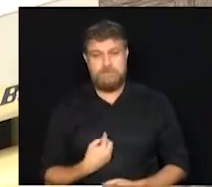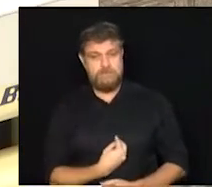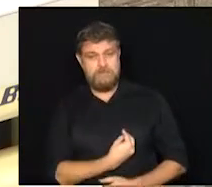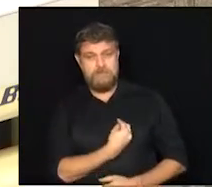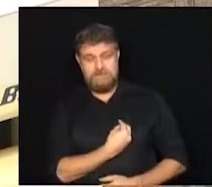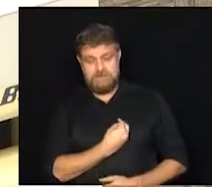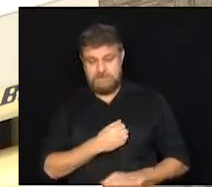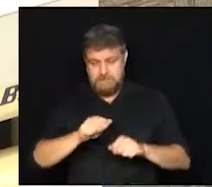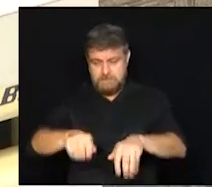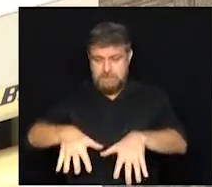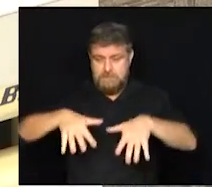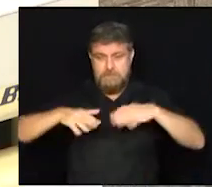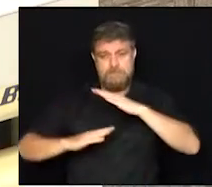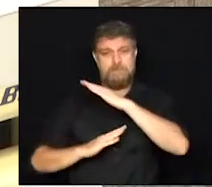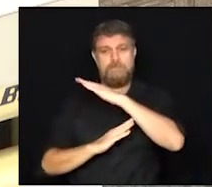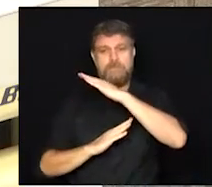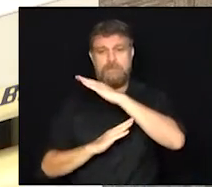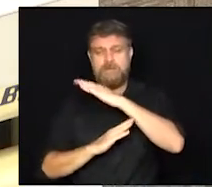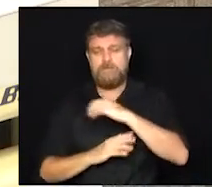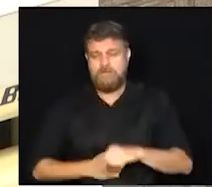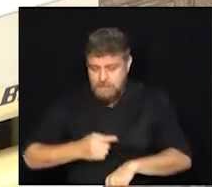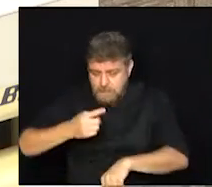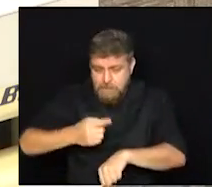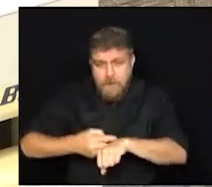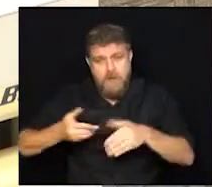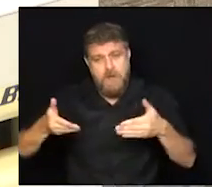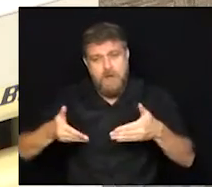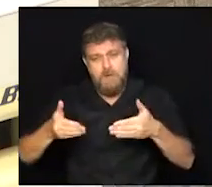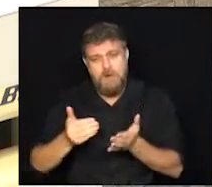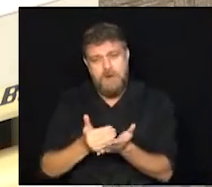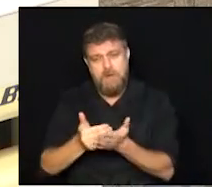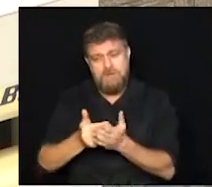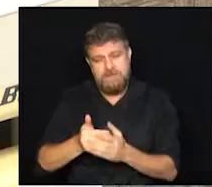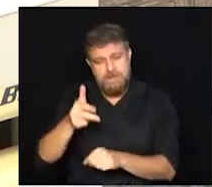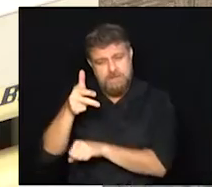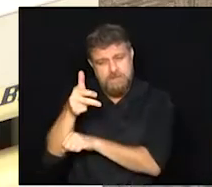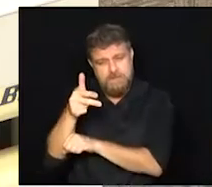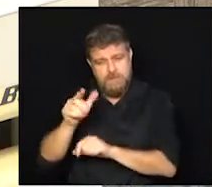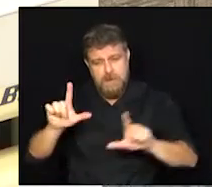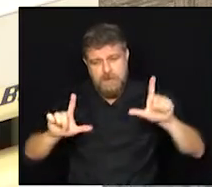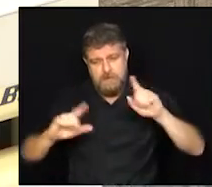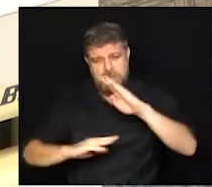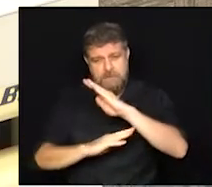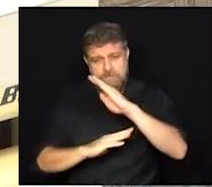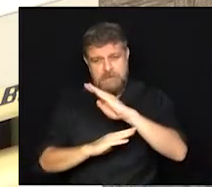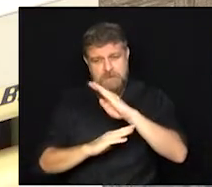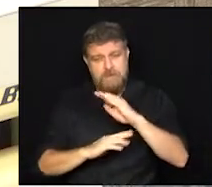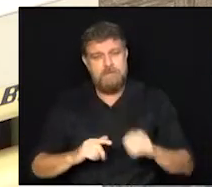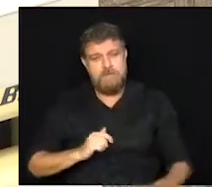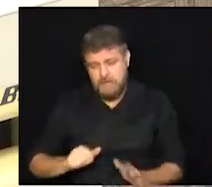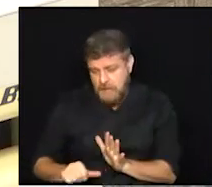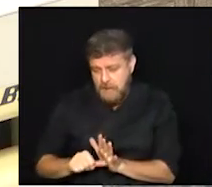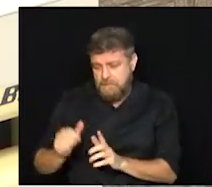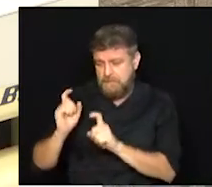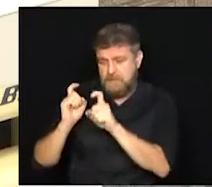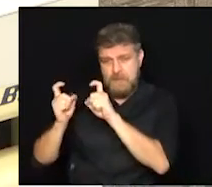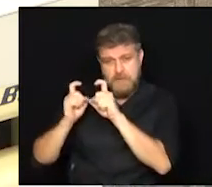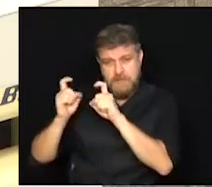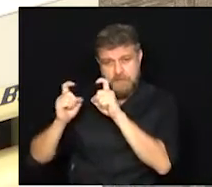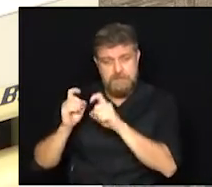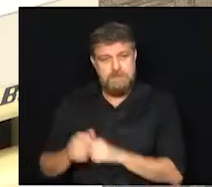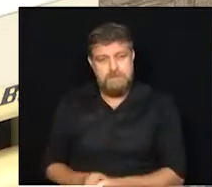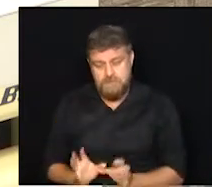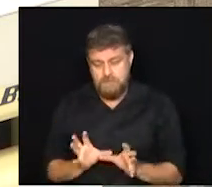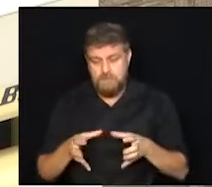no plenário da Câmara Municipal. Neste momento começa a transmissão da TV Câmara Campinas para a primeira reunião do ano